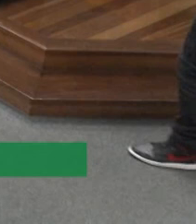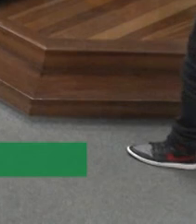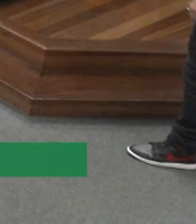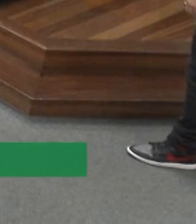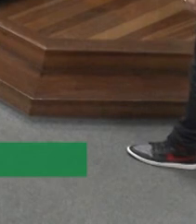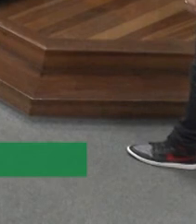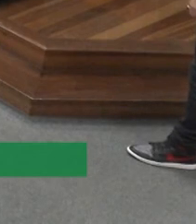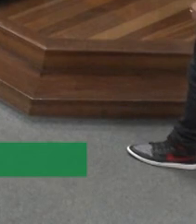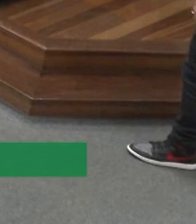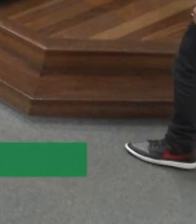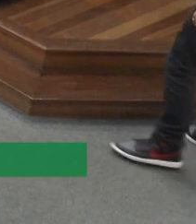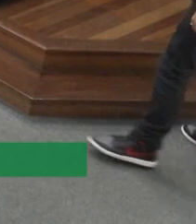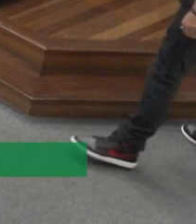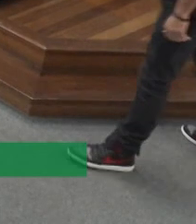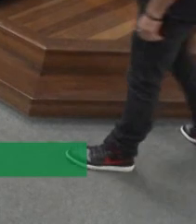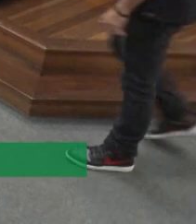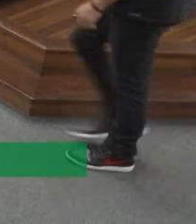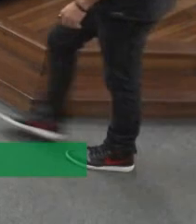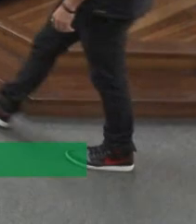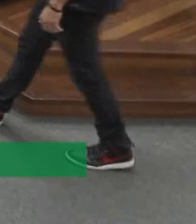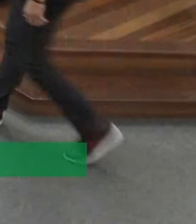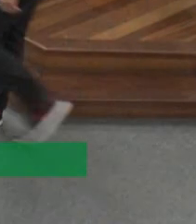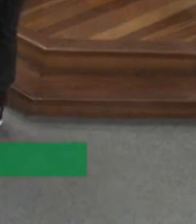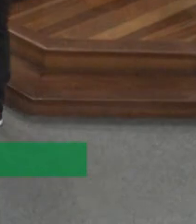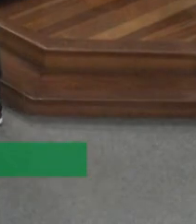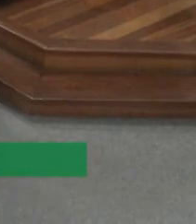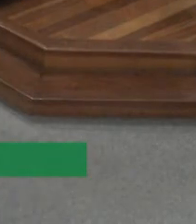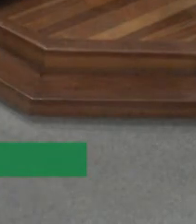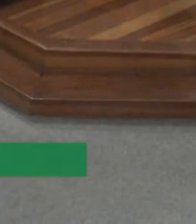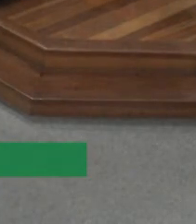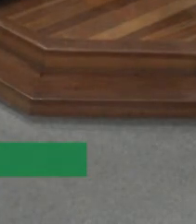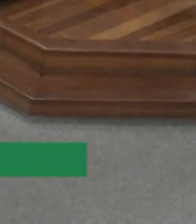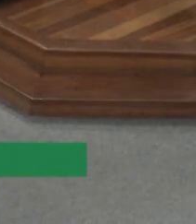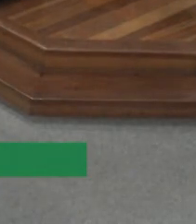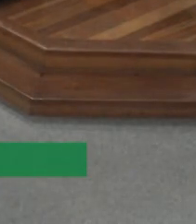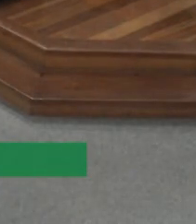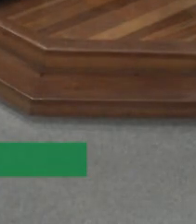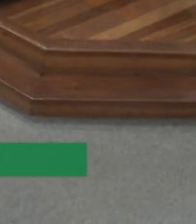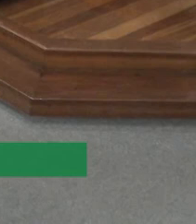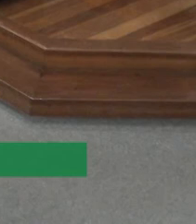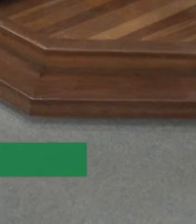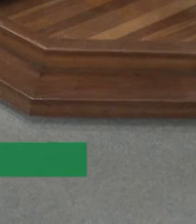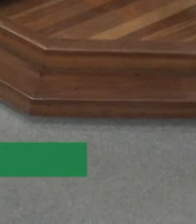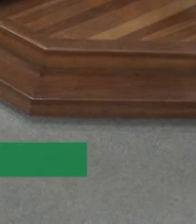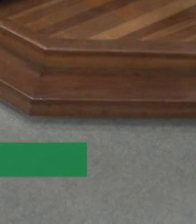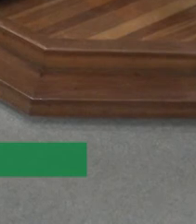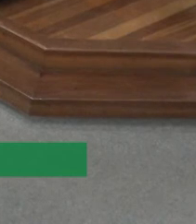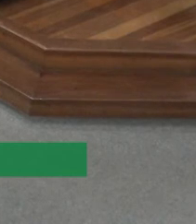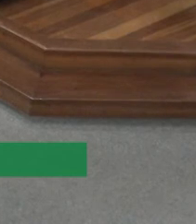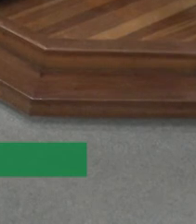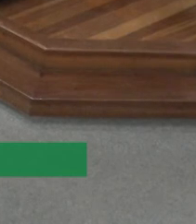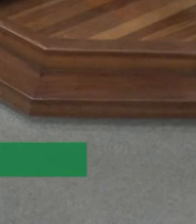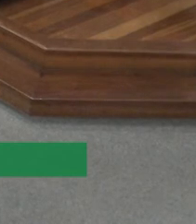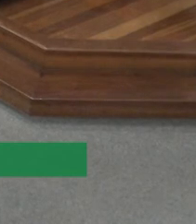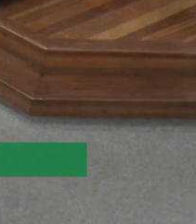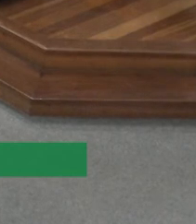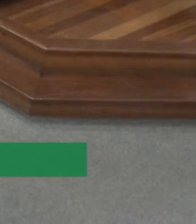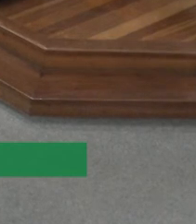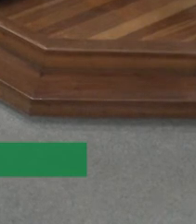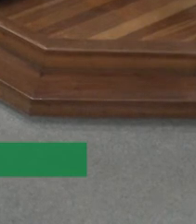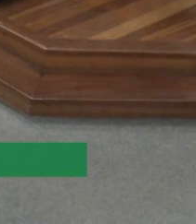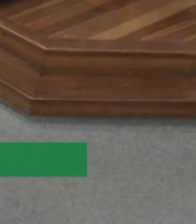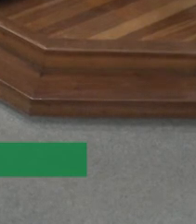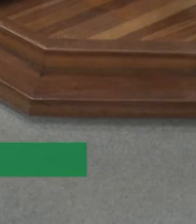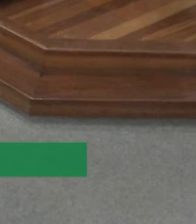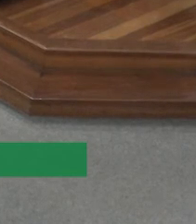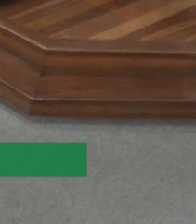e dos senhores e cumprimentar cordialmente as autoridades aqui presentes, a Luciana Campos,